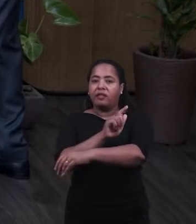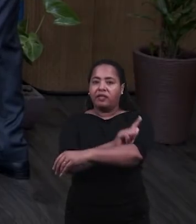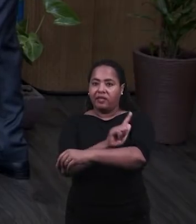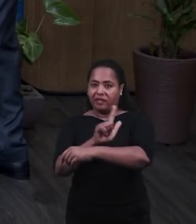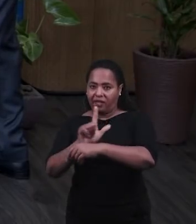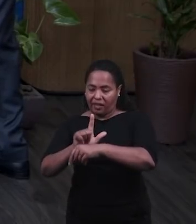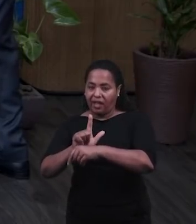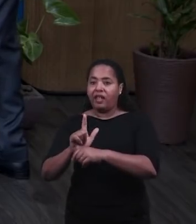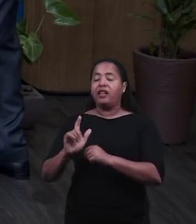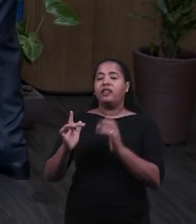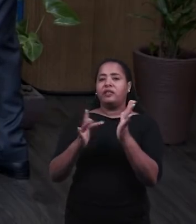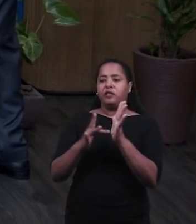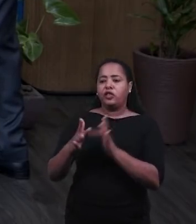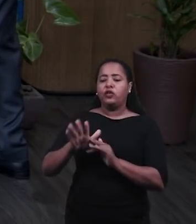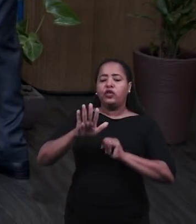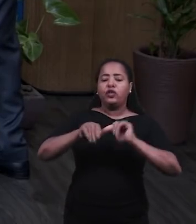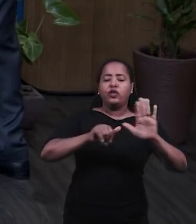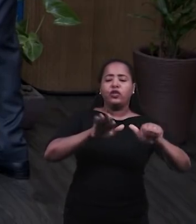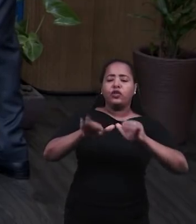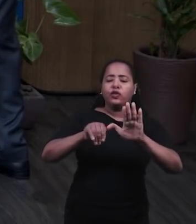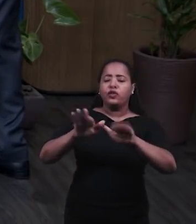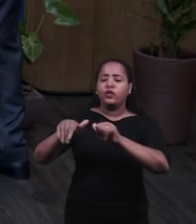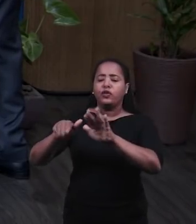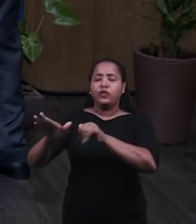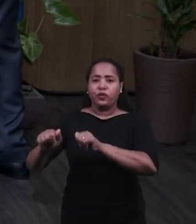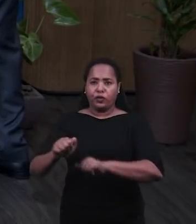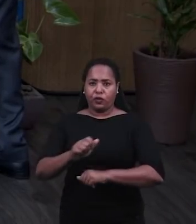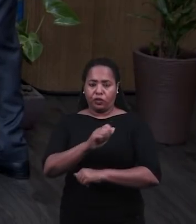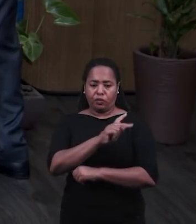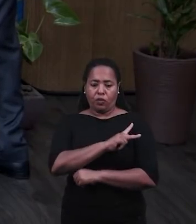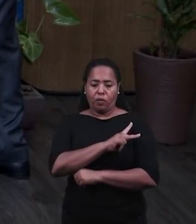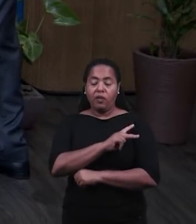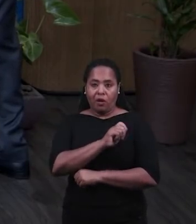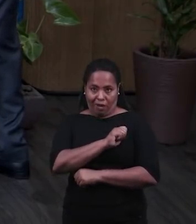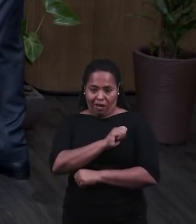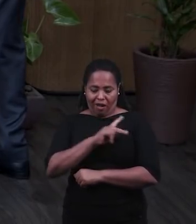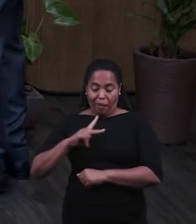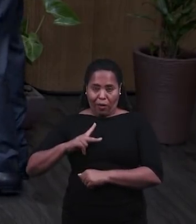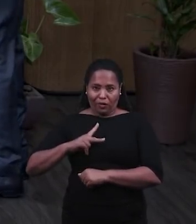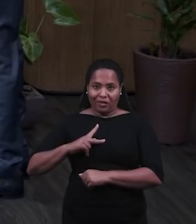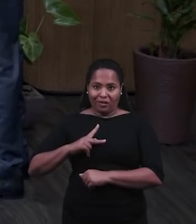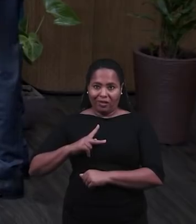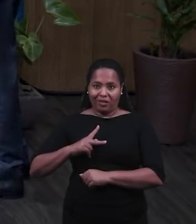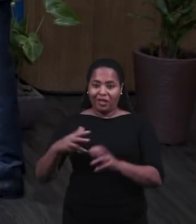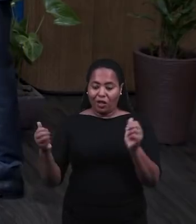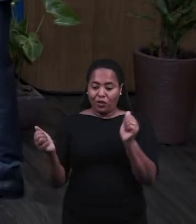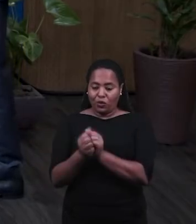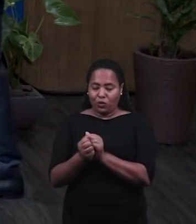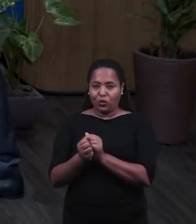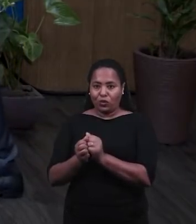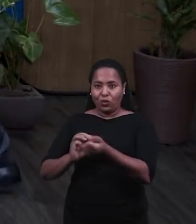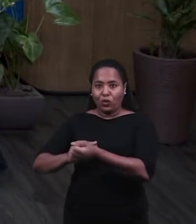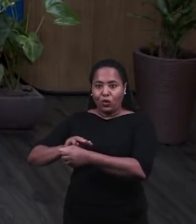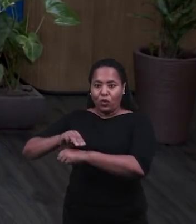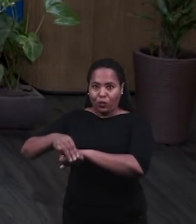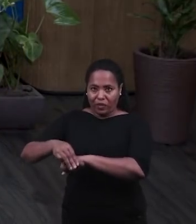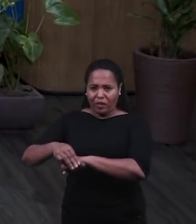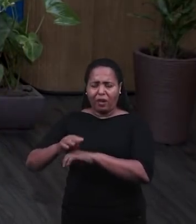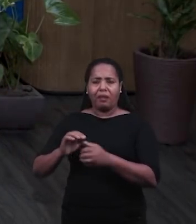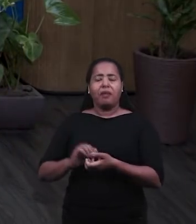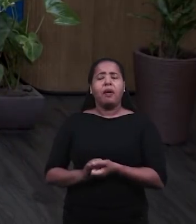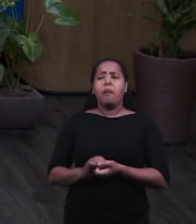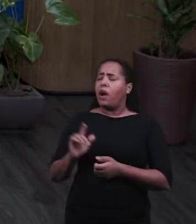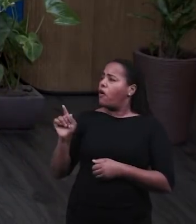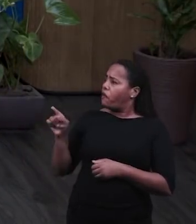chamou apóstolos que viessem após ele, que estivessem com ele no ministério. Agora, você falou